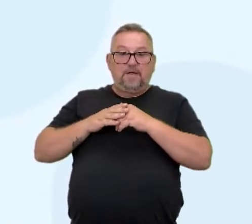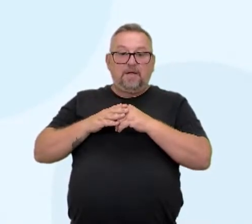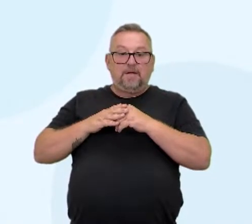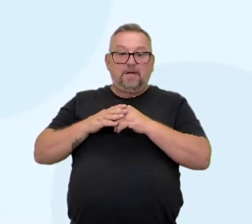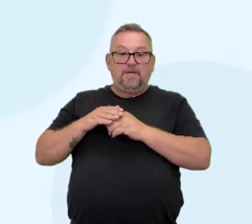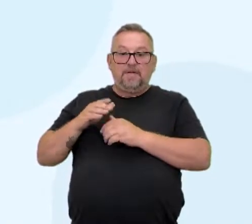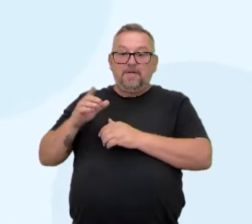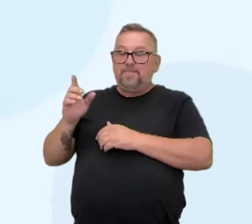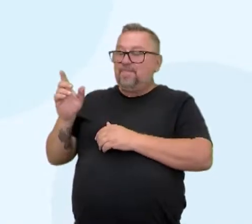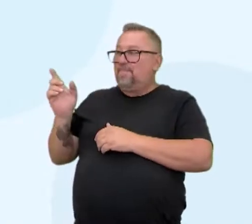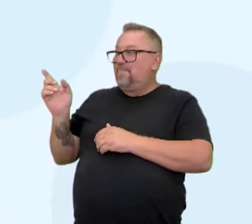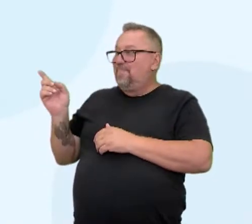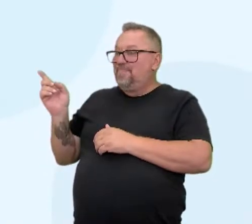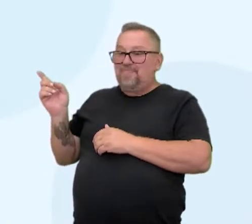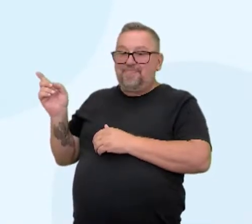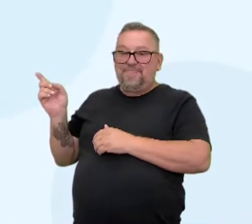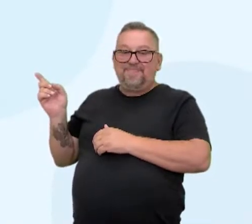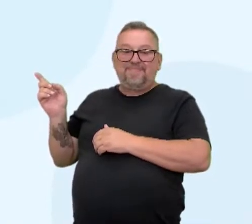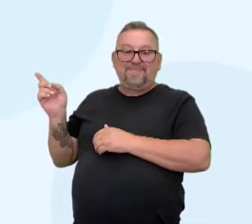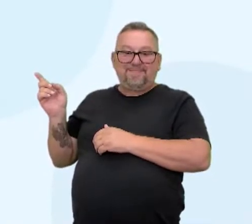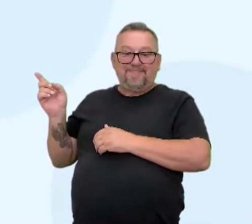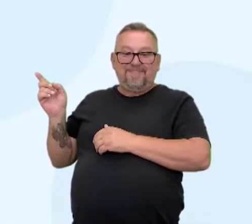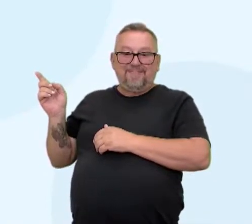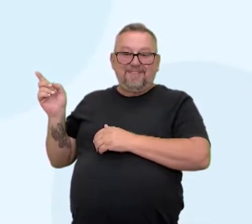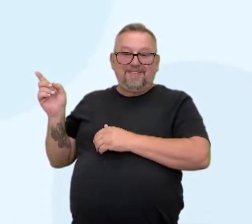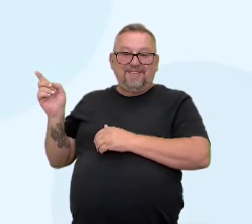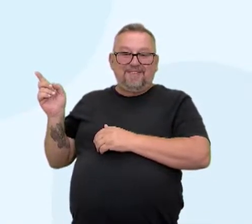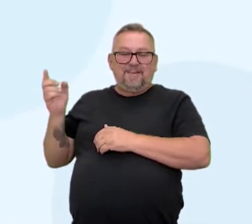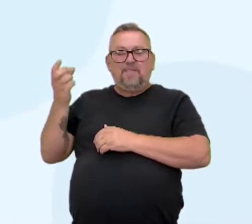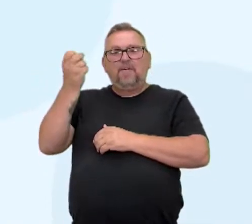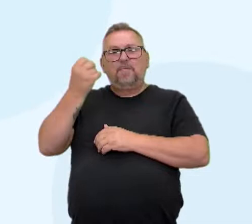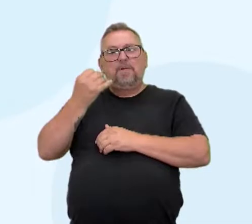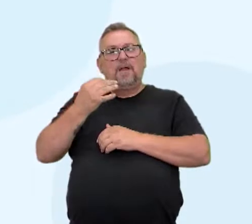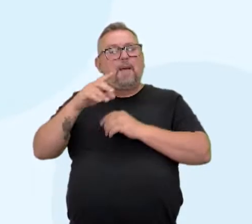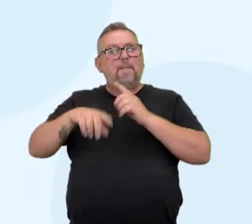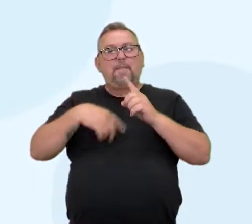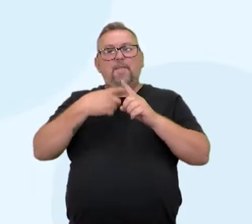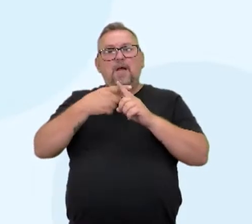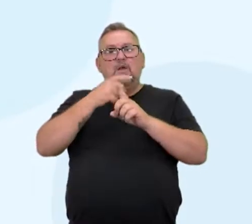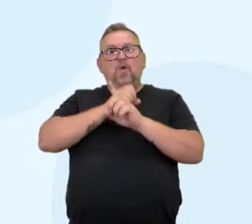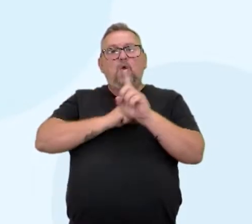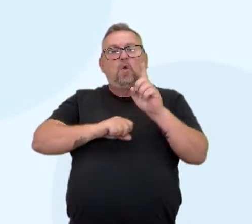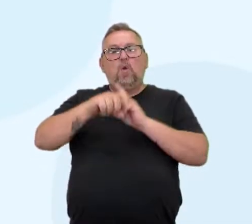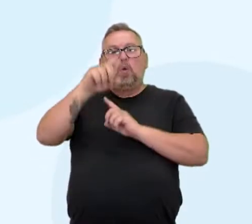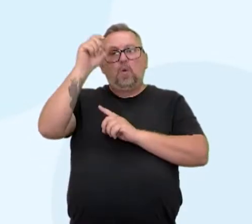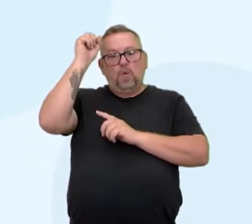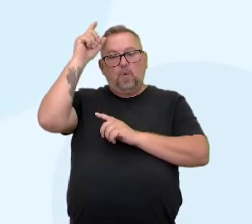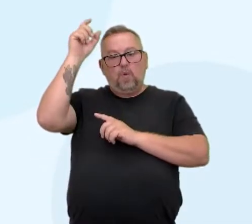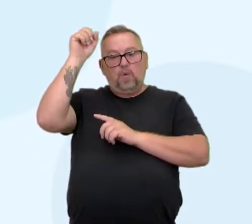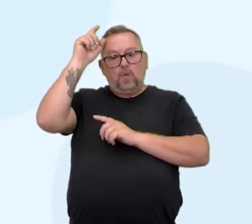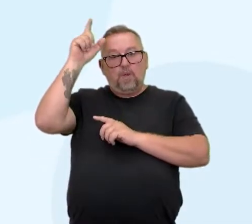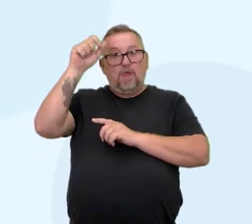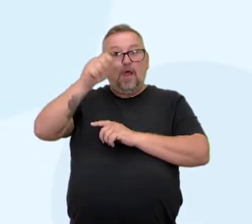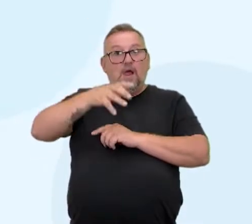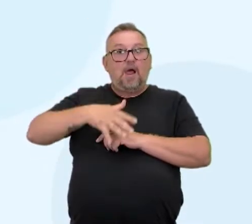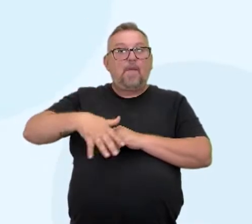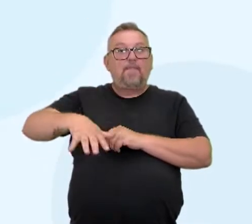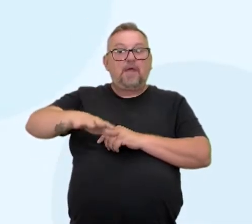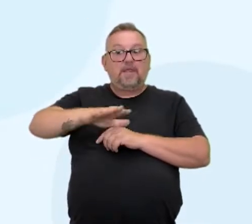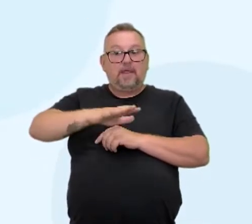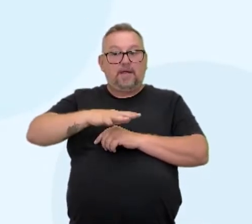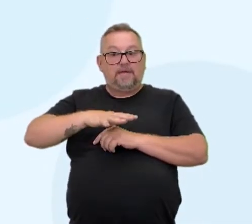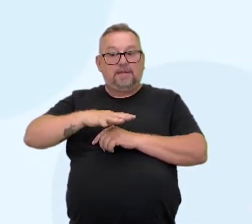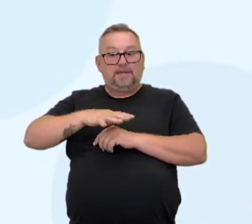está aparecendo aí na tela para vocês, que a gente vai falar um pouquinho mais aí sobre as questões socioculturais e